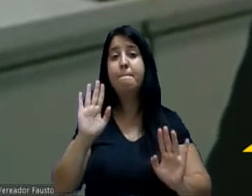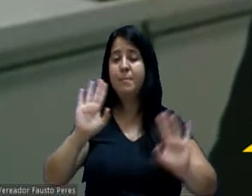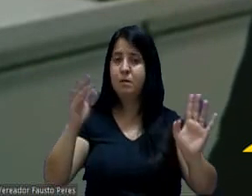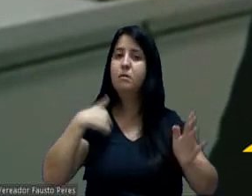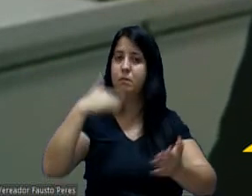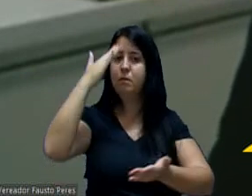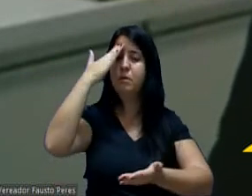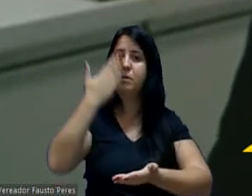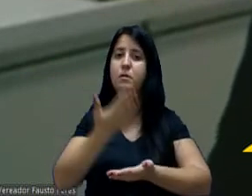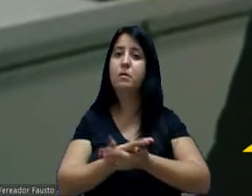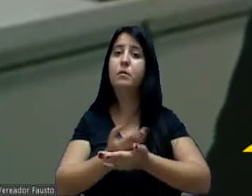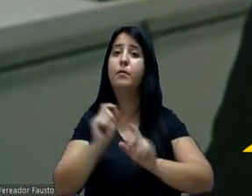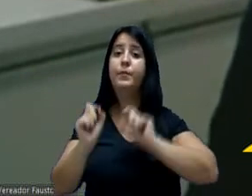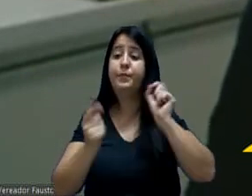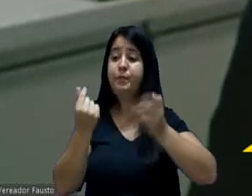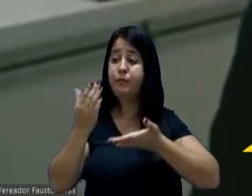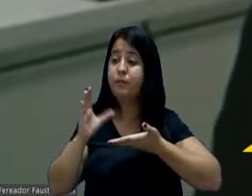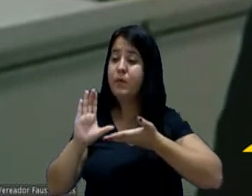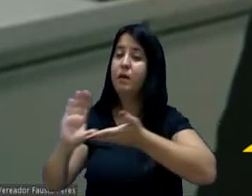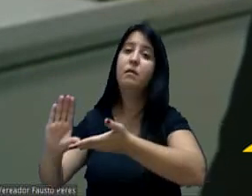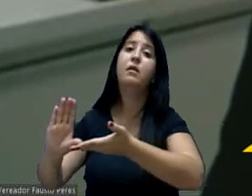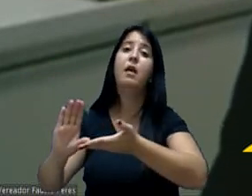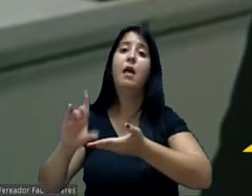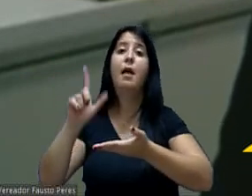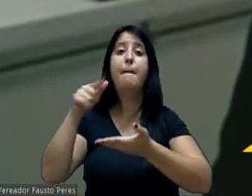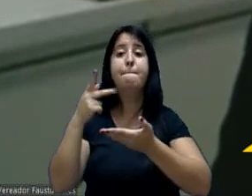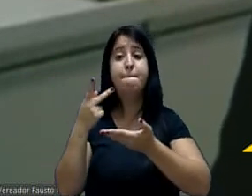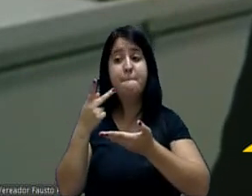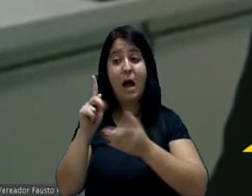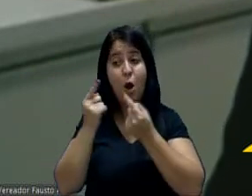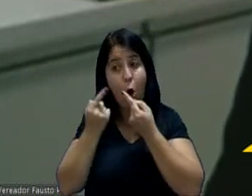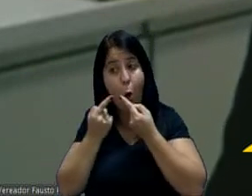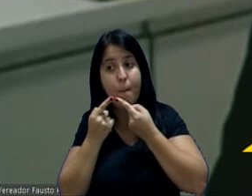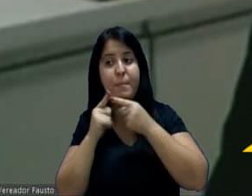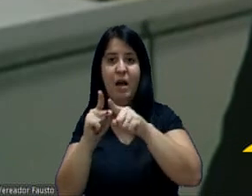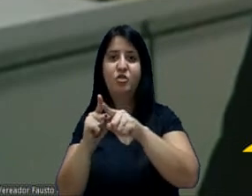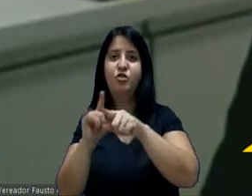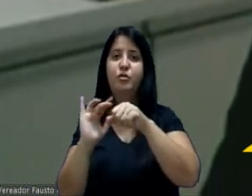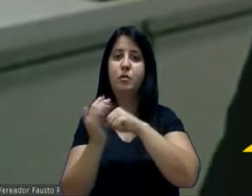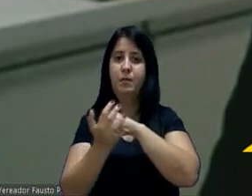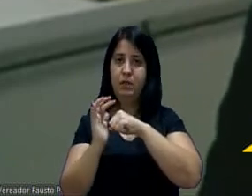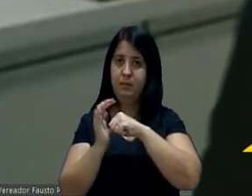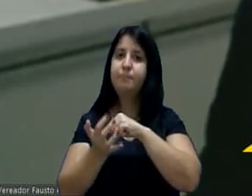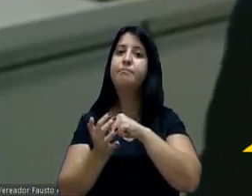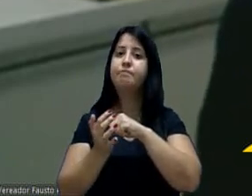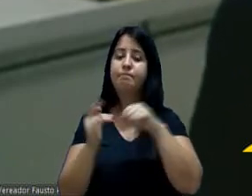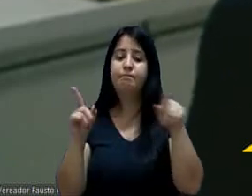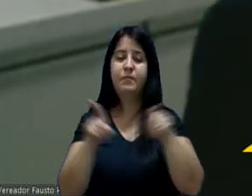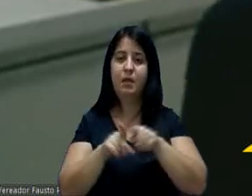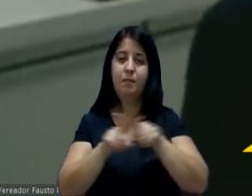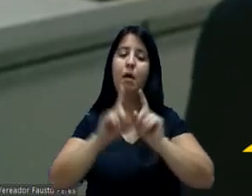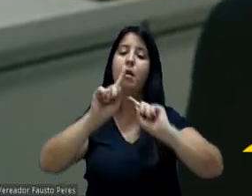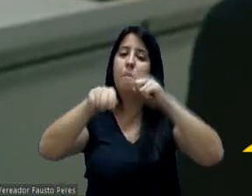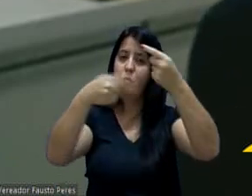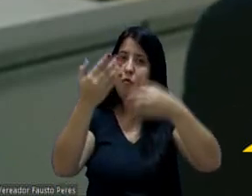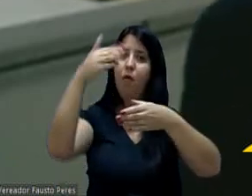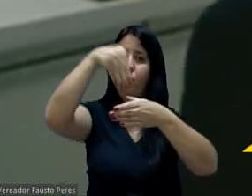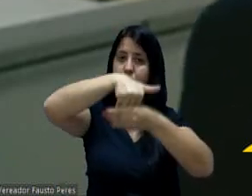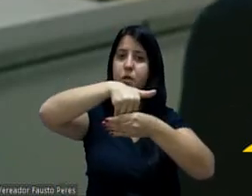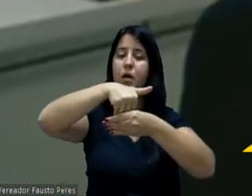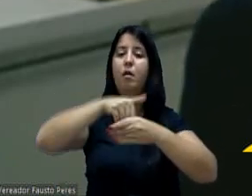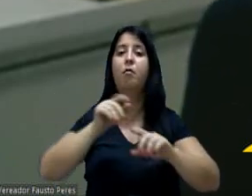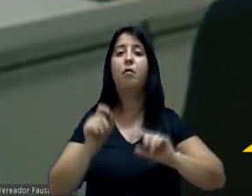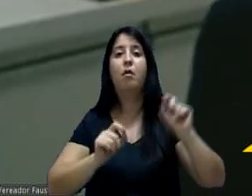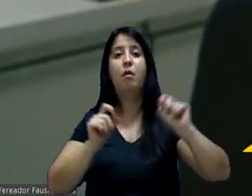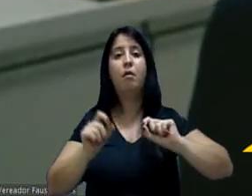acredito que esse recurso ficando para o combate à pandemia, ó, e também nós vamos voltar depois na sequência, que